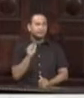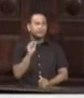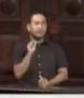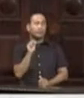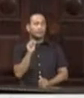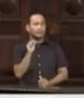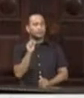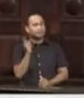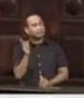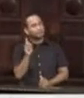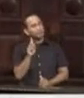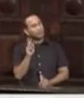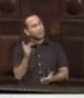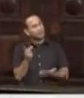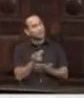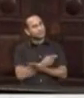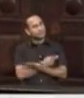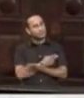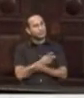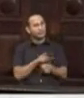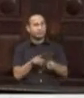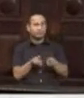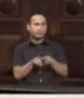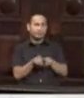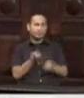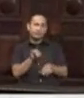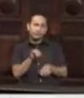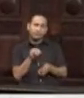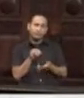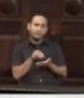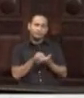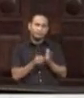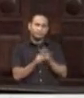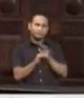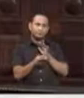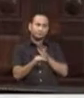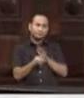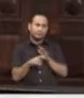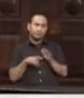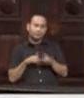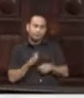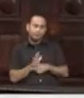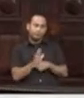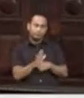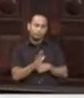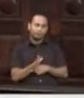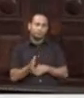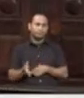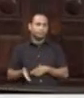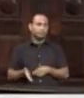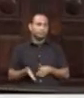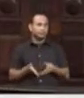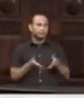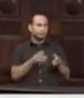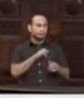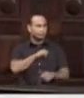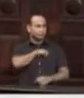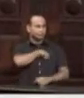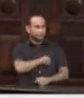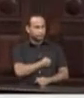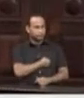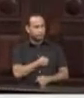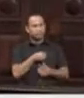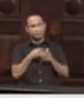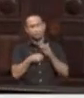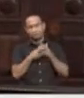provavelmente não aconteceria também sem a lei, sem incentivos fiscais, porque são de empresas, de